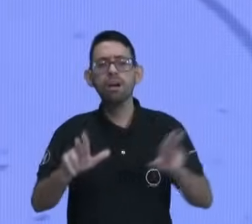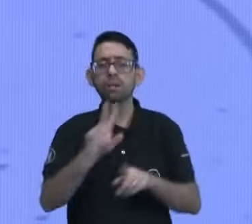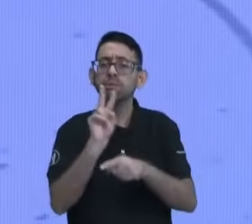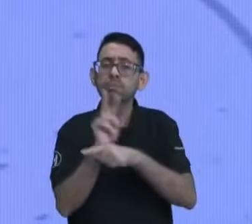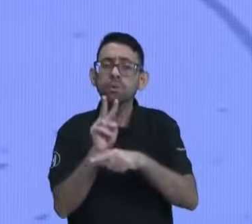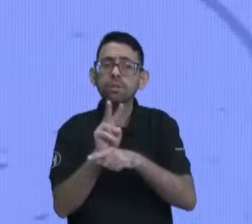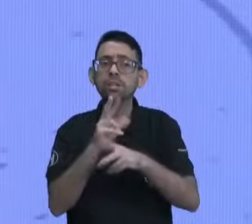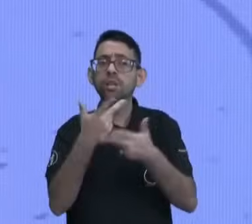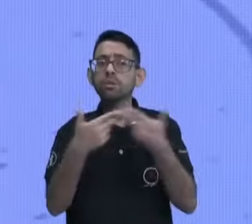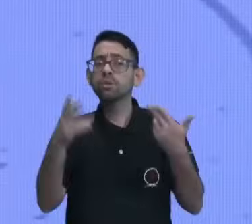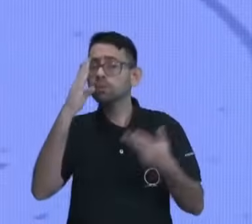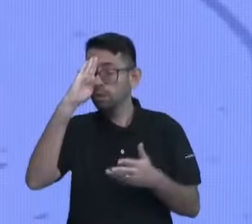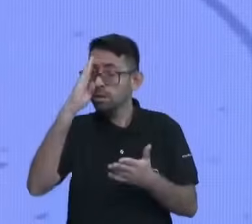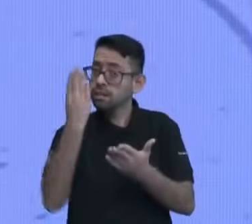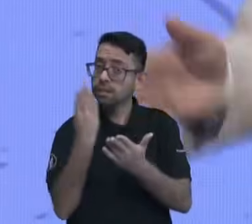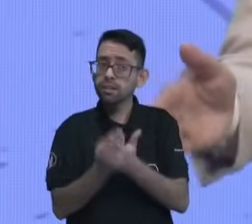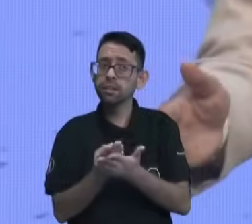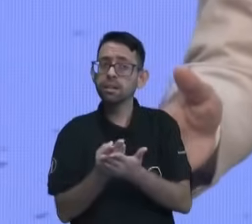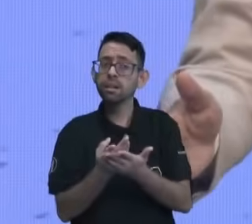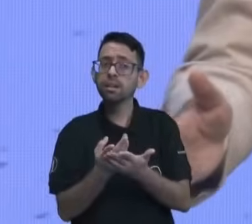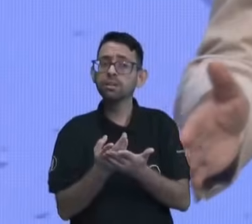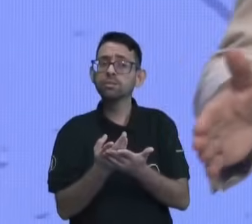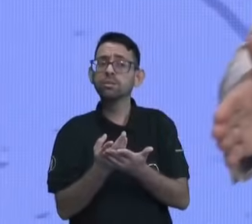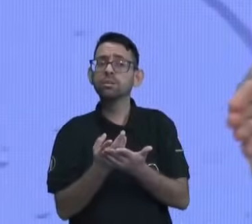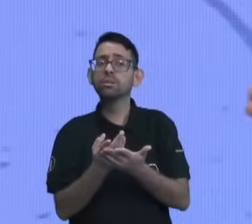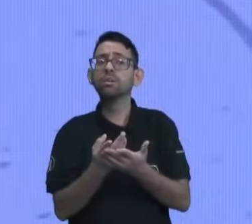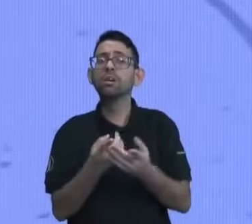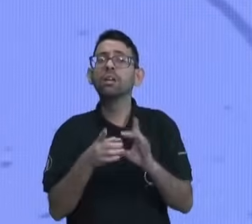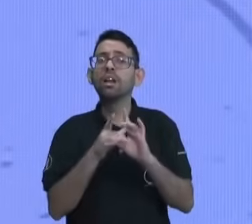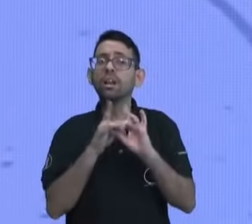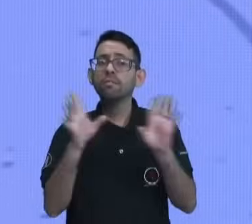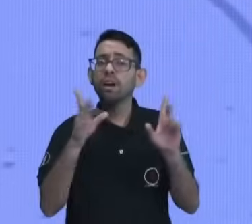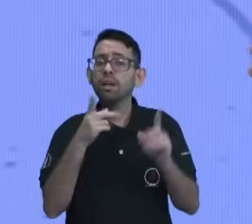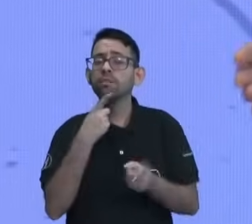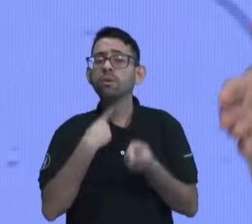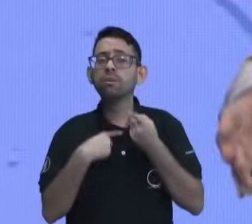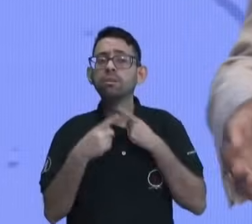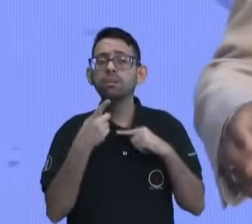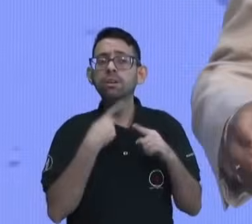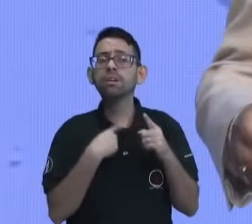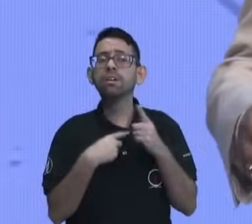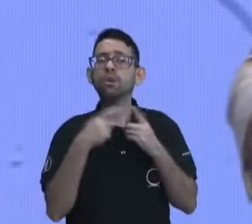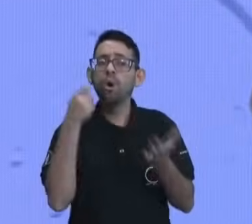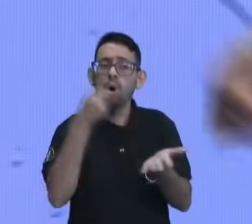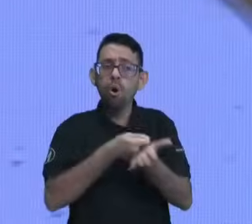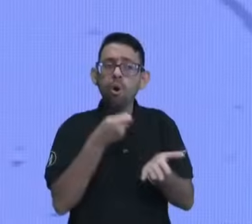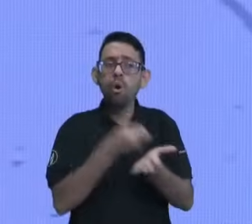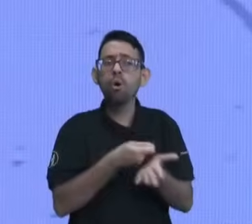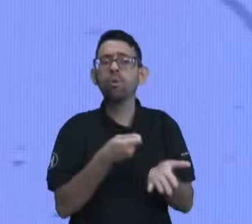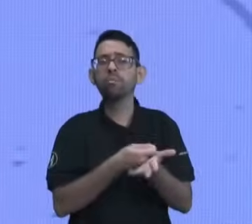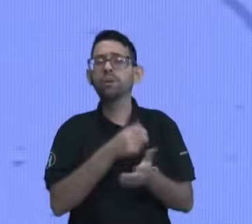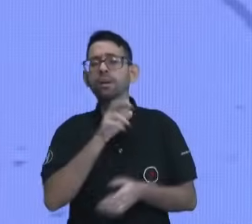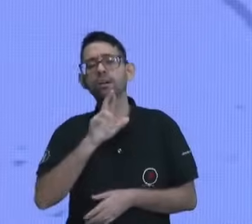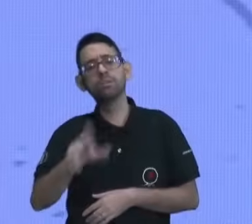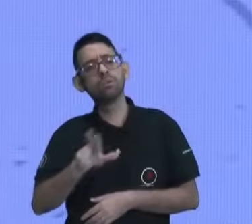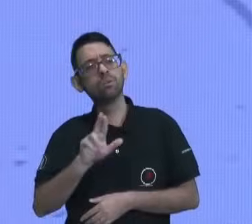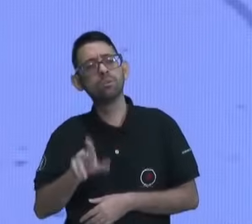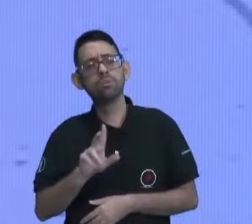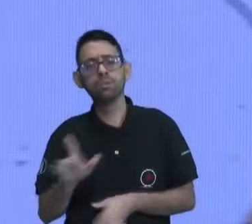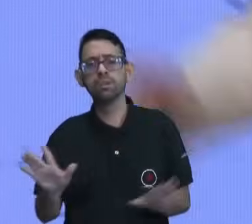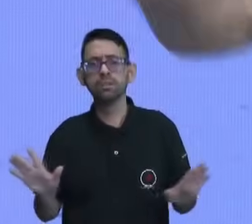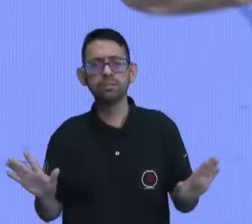creio em livre arbítrio eu creio que ninguém tá determinado a nada quando a Bíblia fala de predestinação fala da